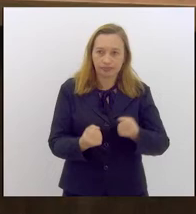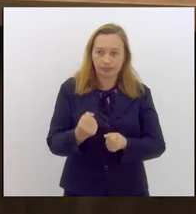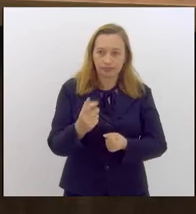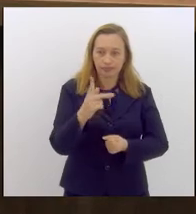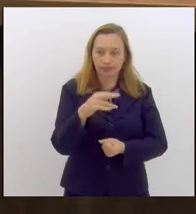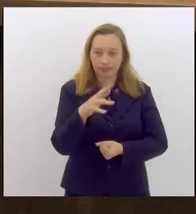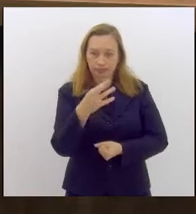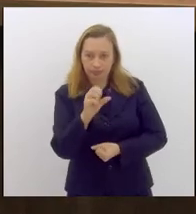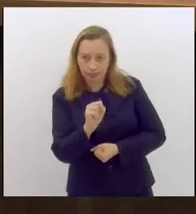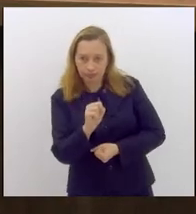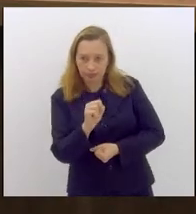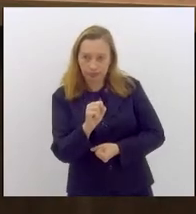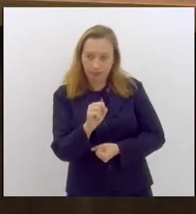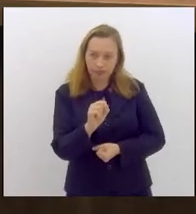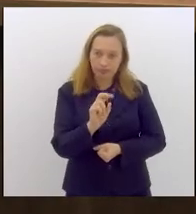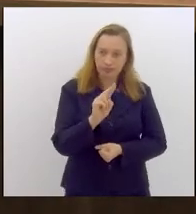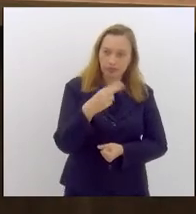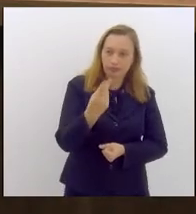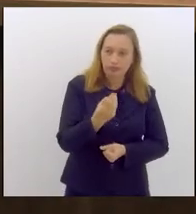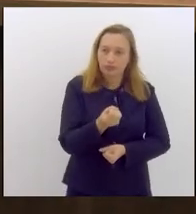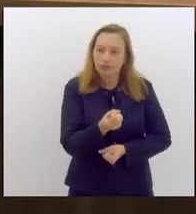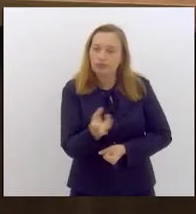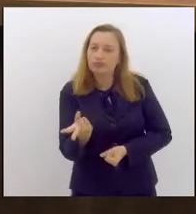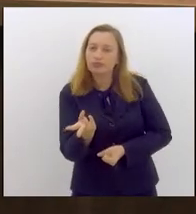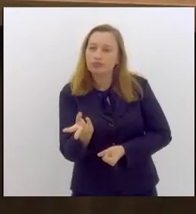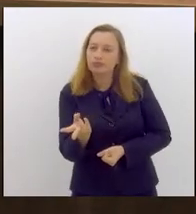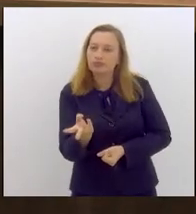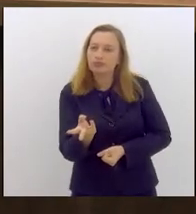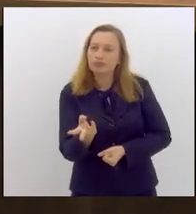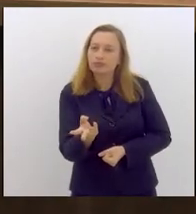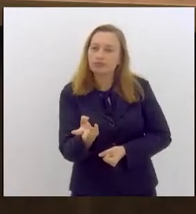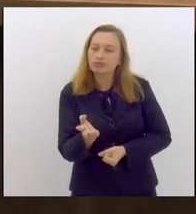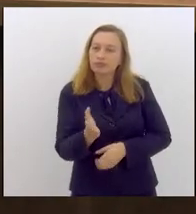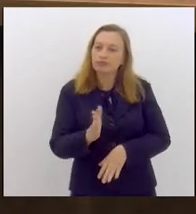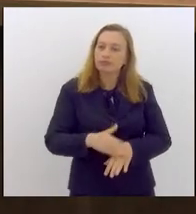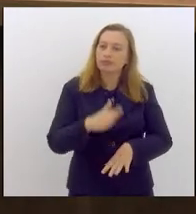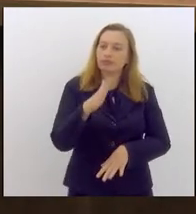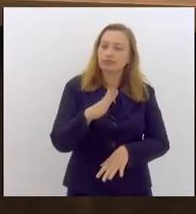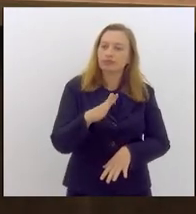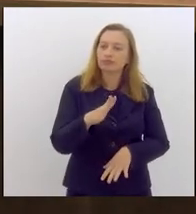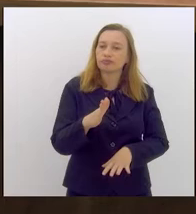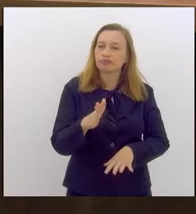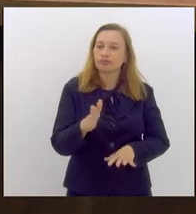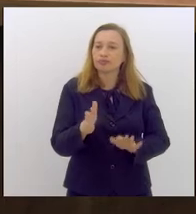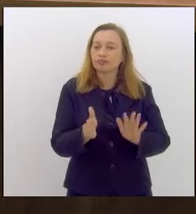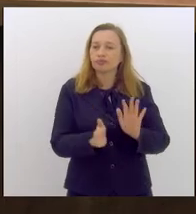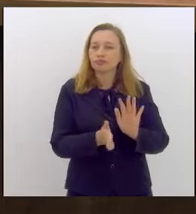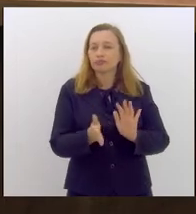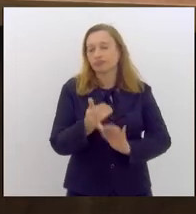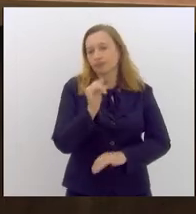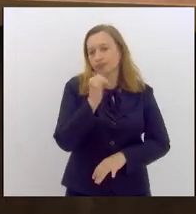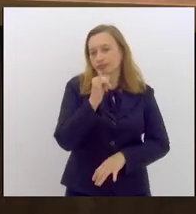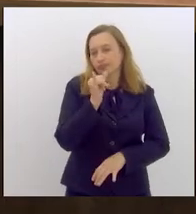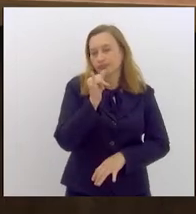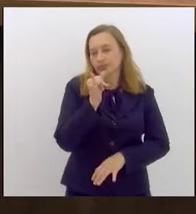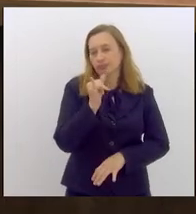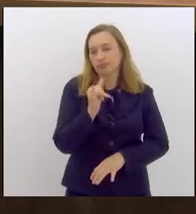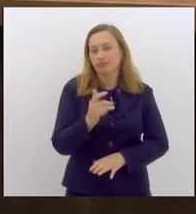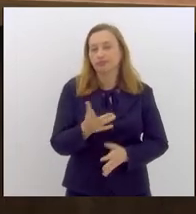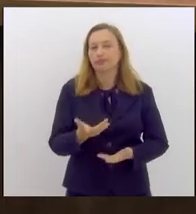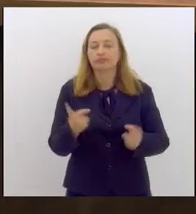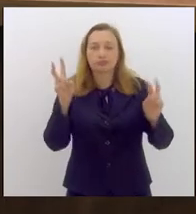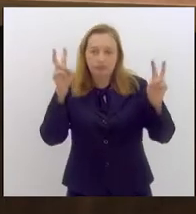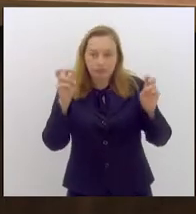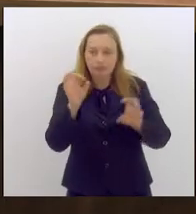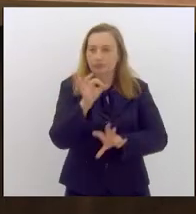híbridos ou, quanto muito, somente a propulsão elétrica. E a